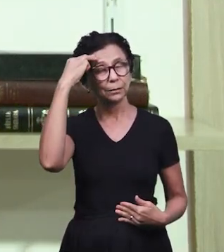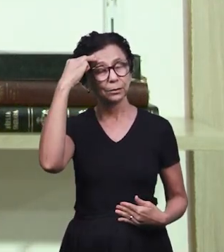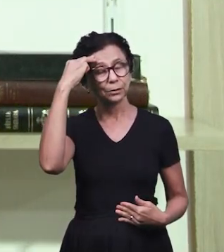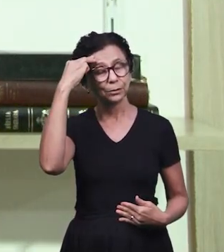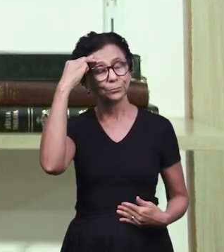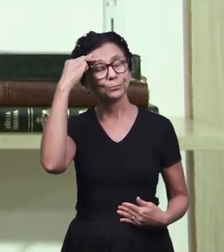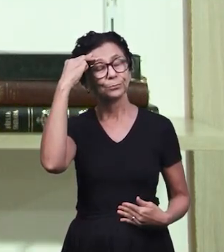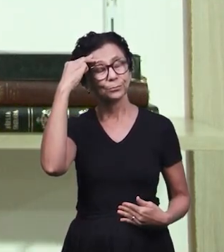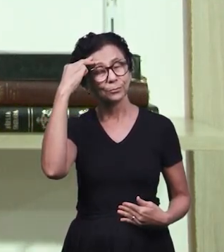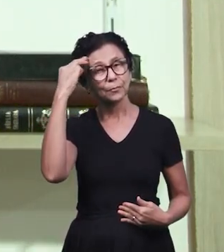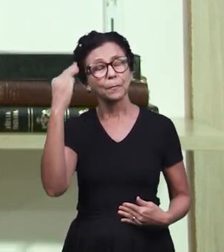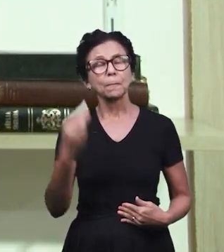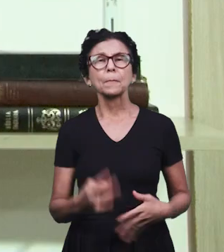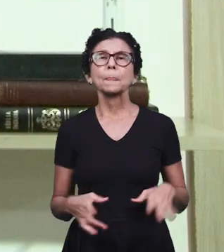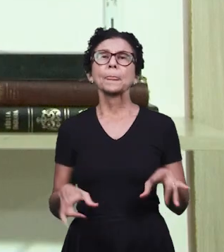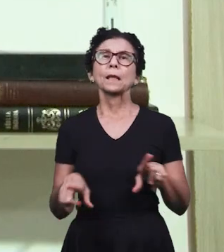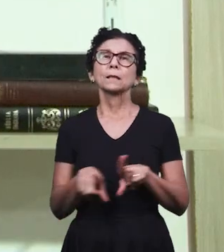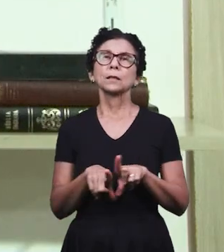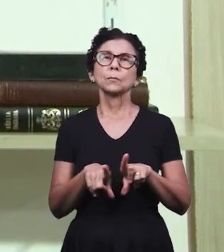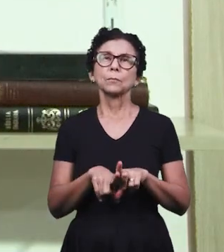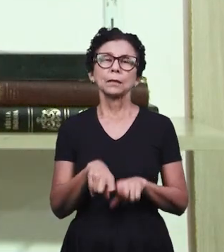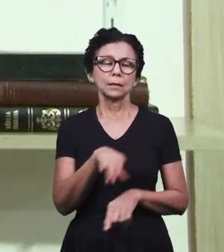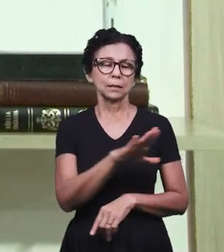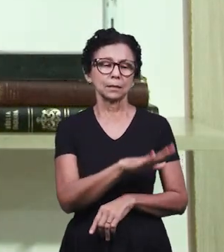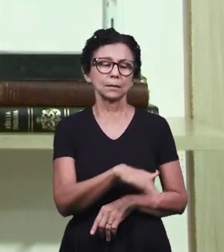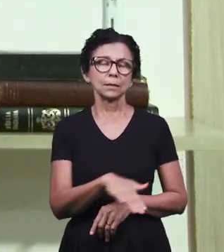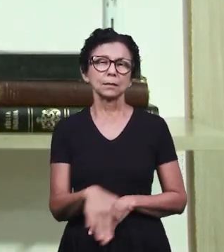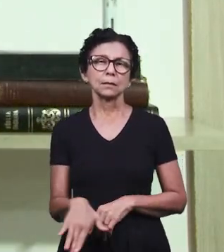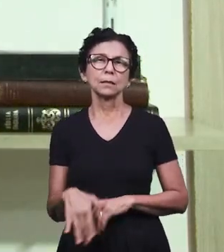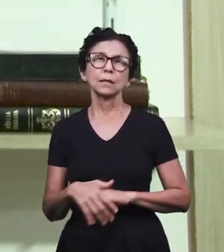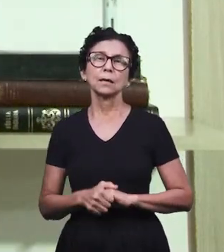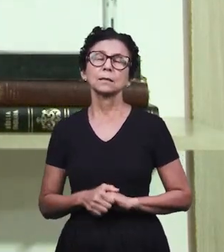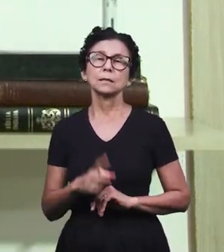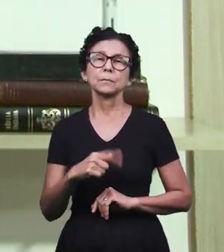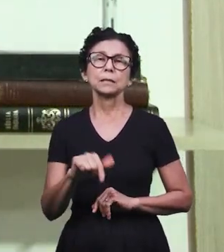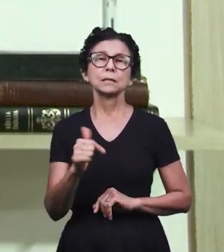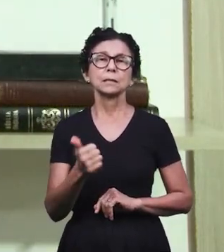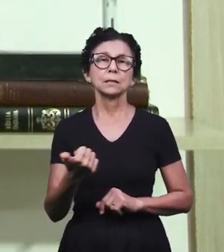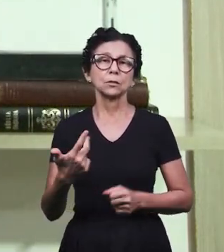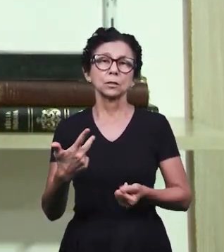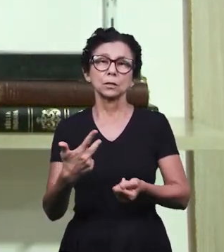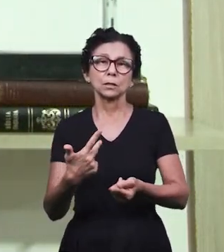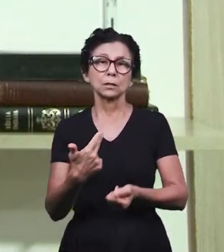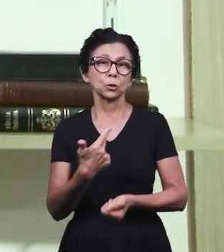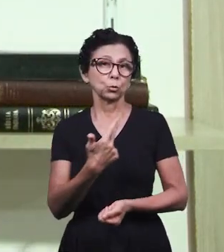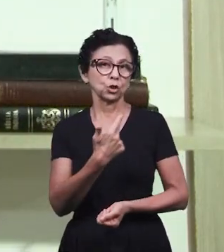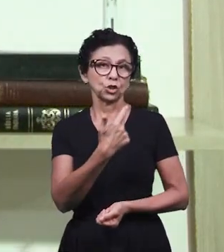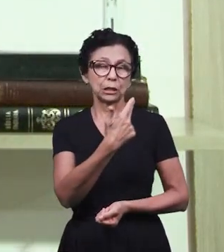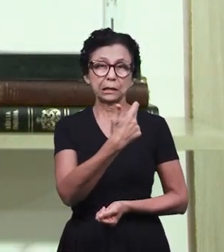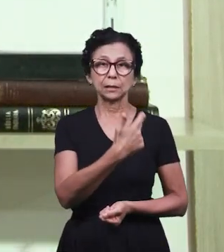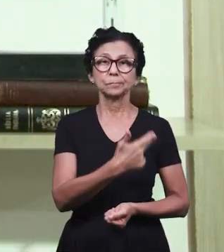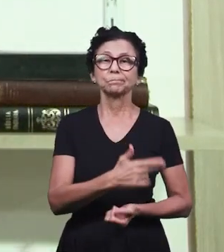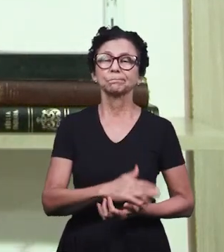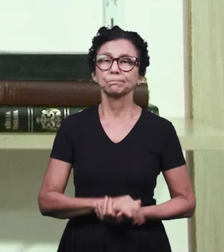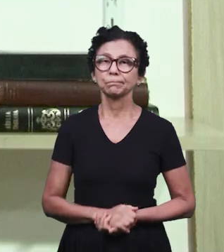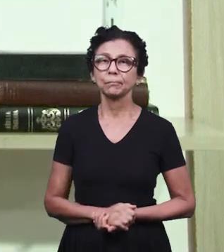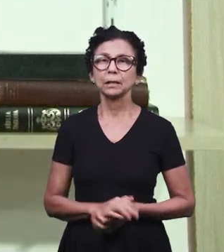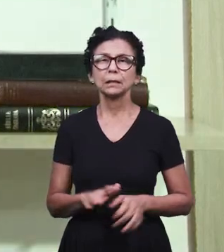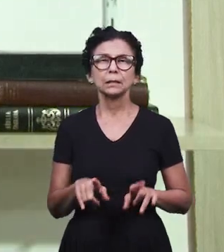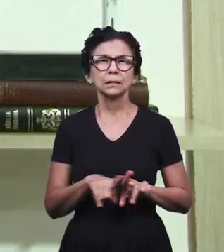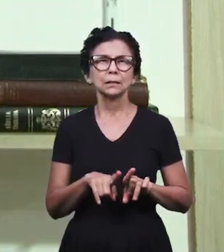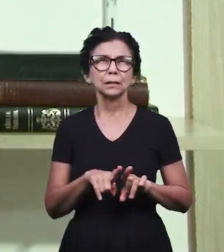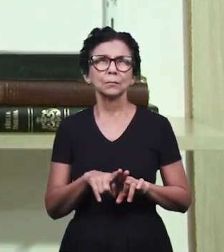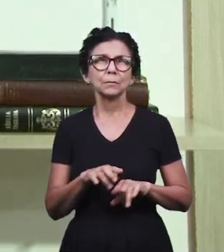mais frequência, muitas vezes precisam ser submetidas a procedimentos cirúrgicos e devemos também